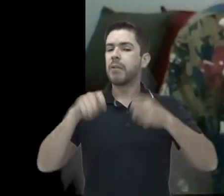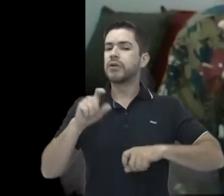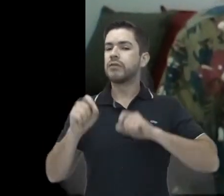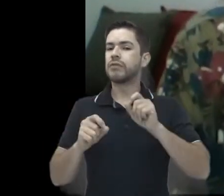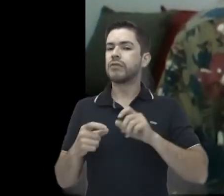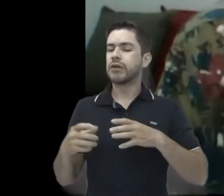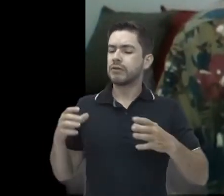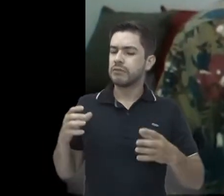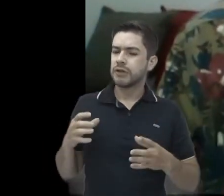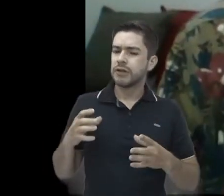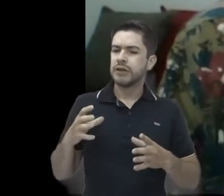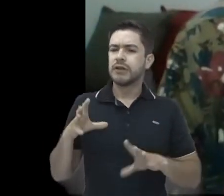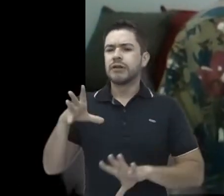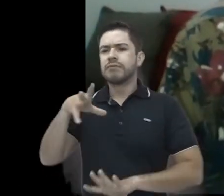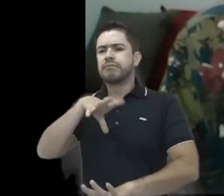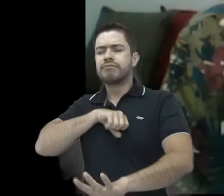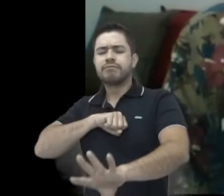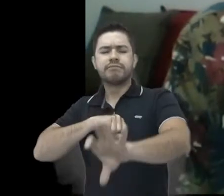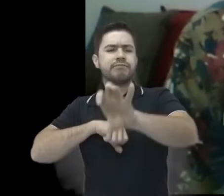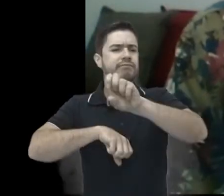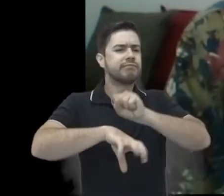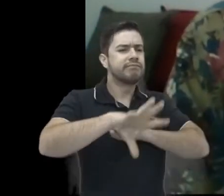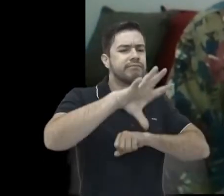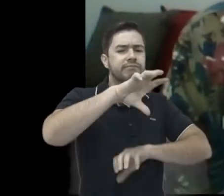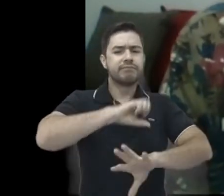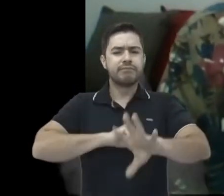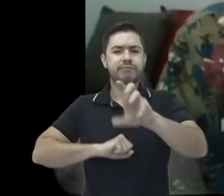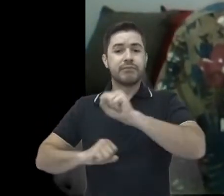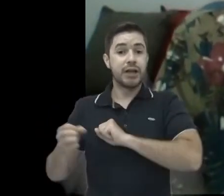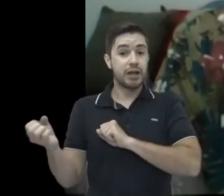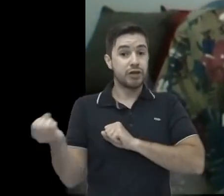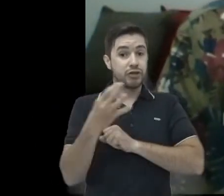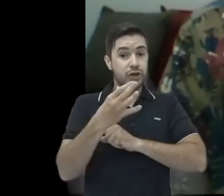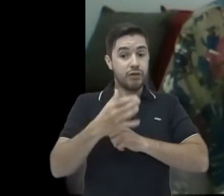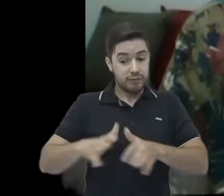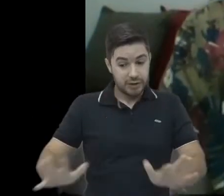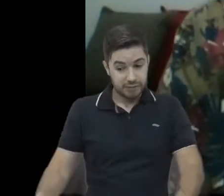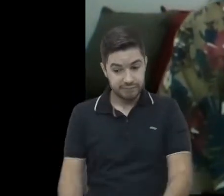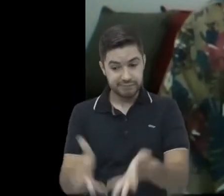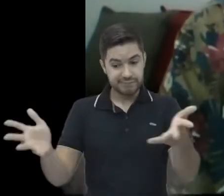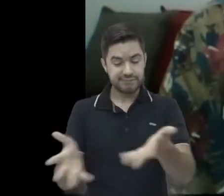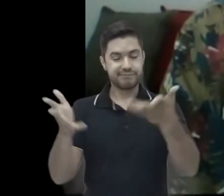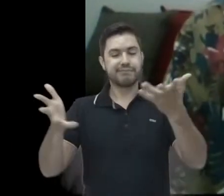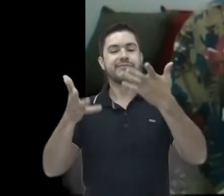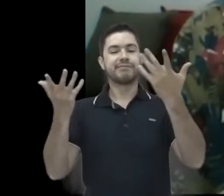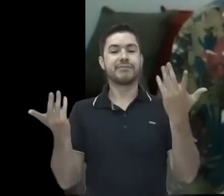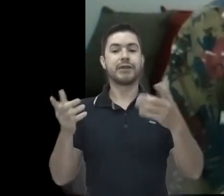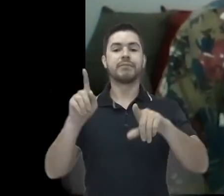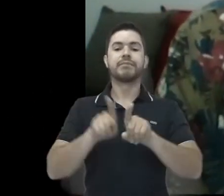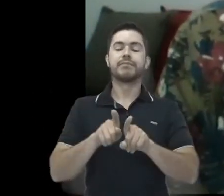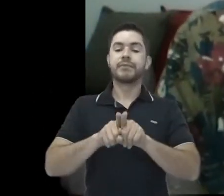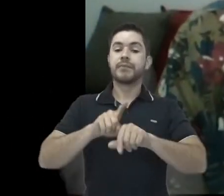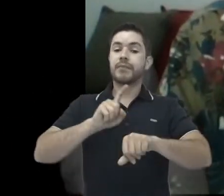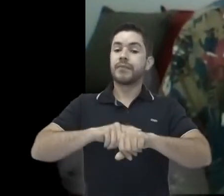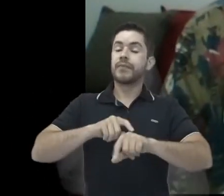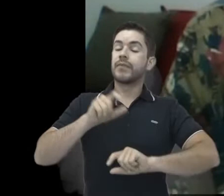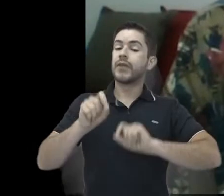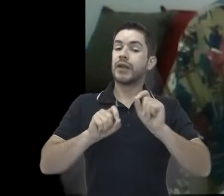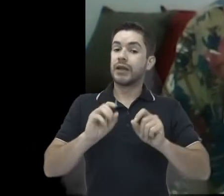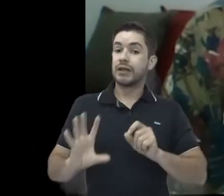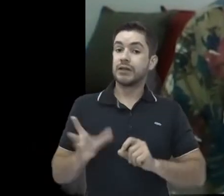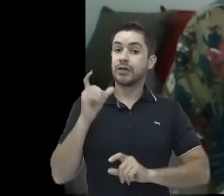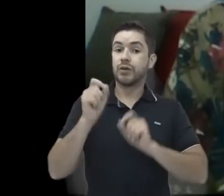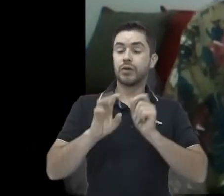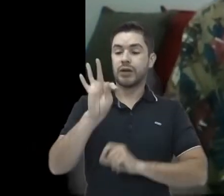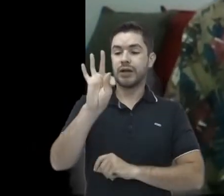a aproximação de vários artistas com ideias modernistas, dando força ao movimento. Nesse movimento surgiram vários artistas como